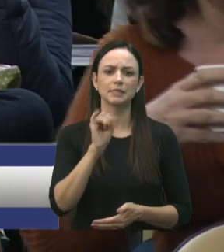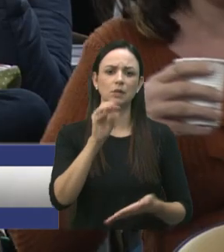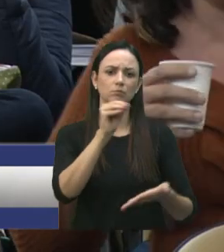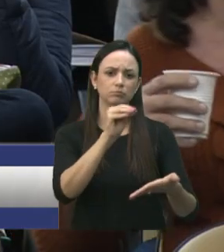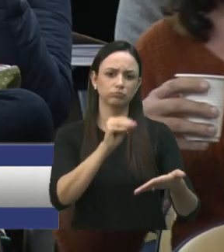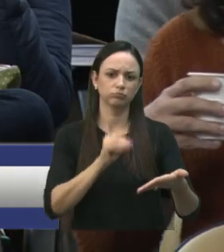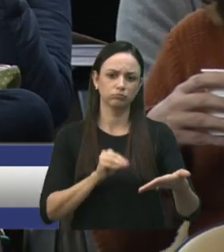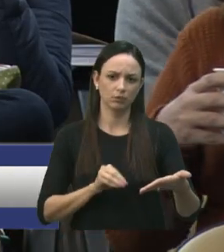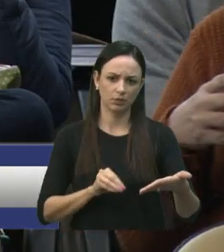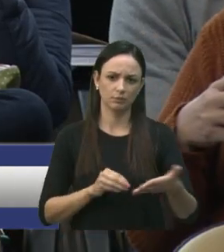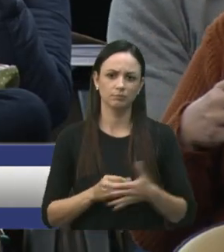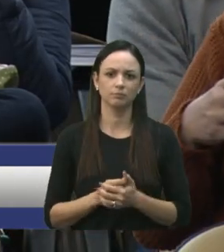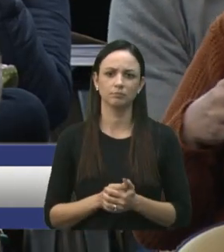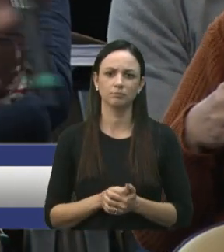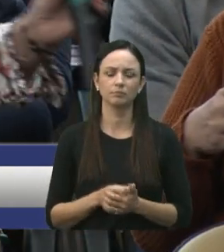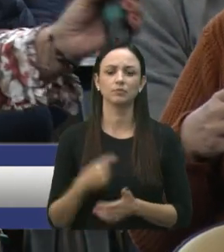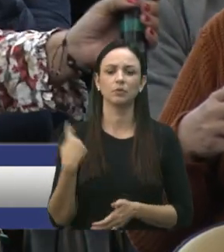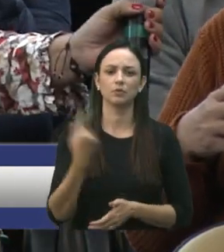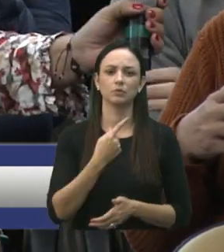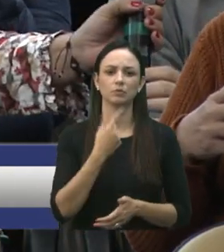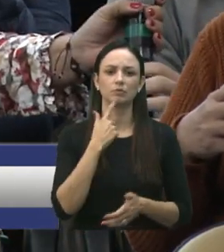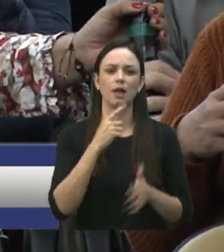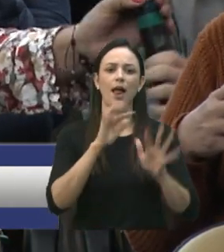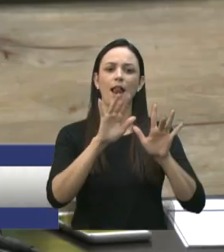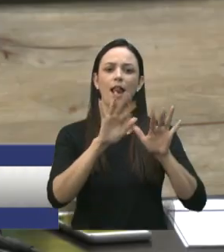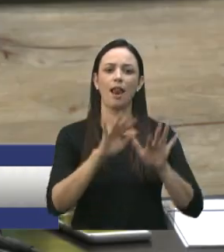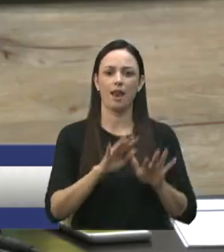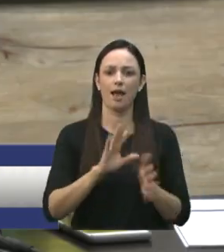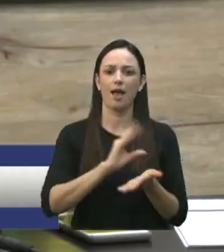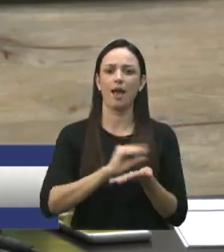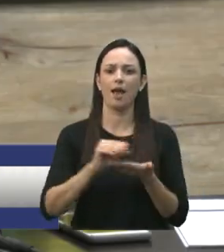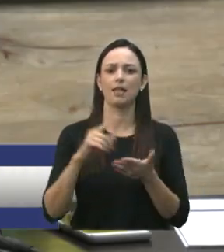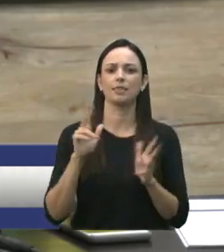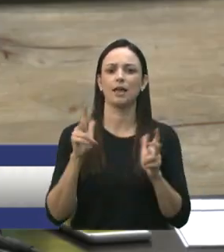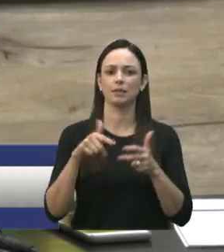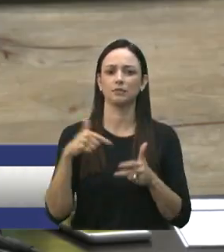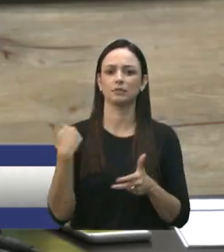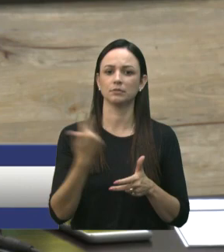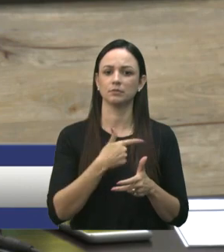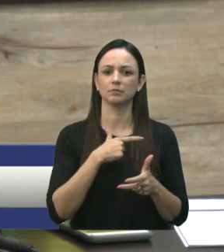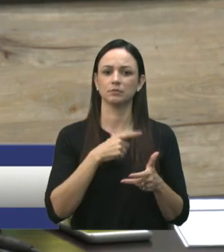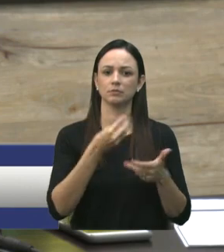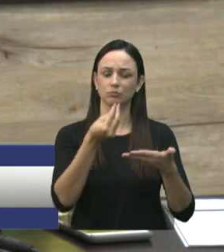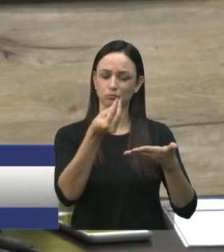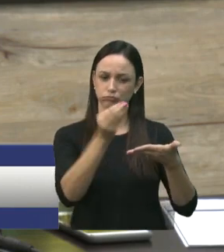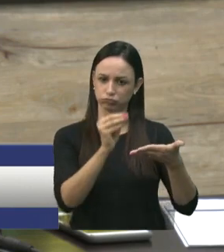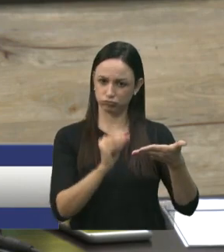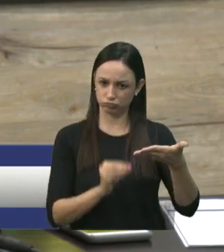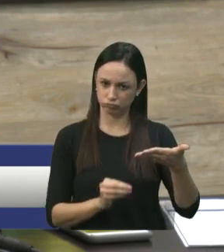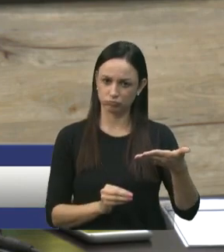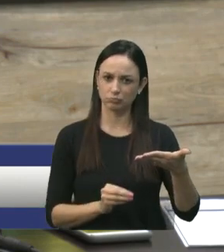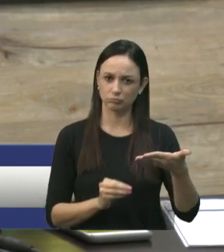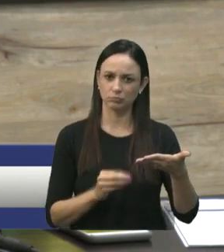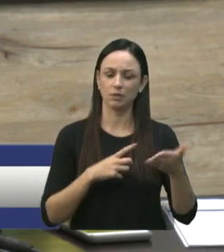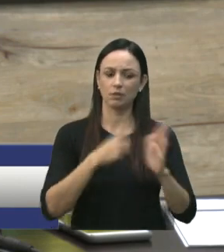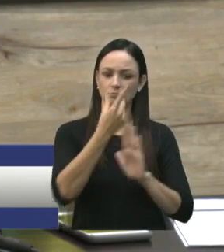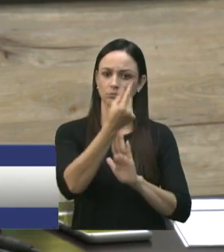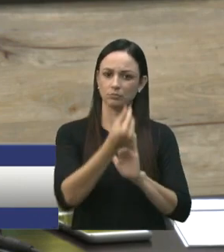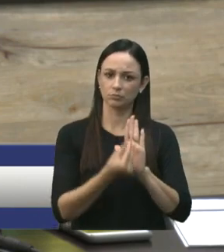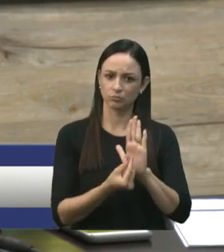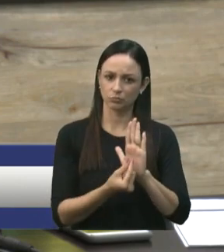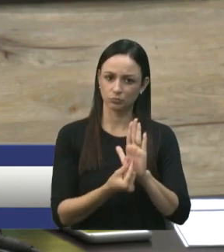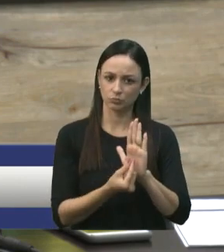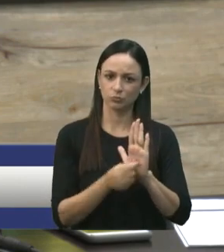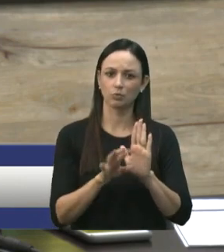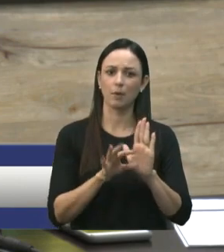Na verdade, nós vamos lavrar a ata digital, que a Câmara vai fazer para nós, ela vai ser composta dentro da peça orçamentária,